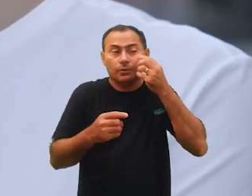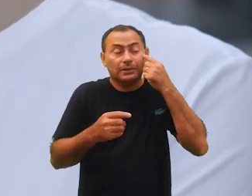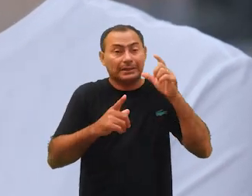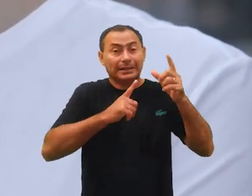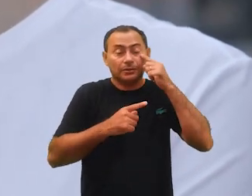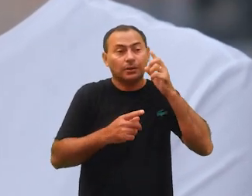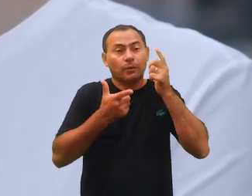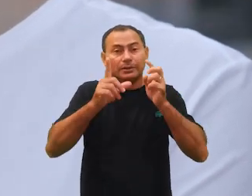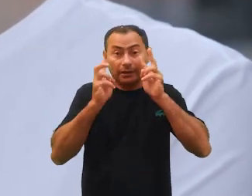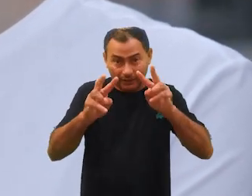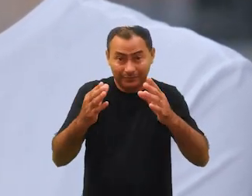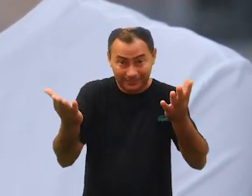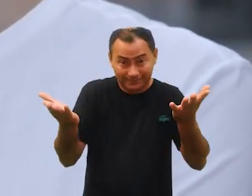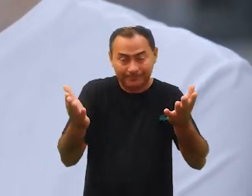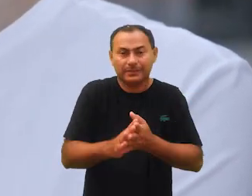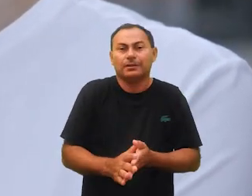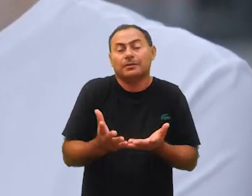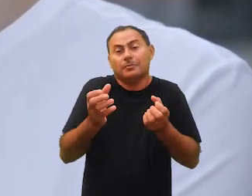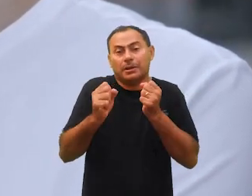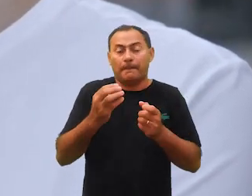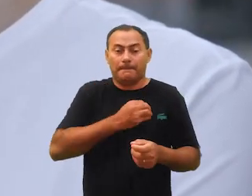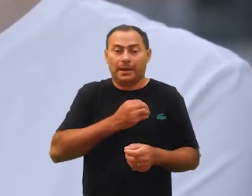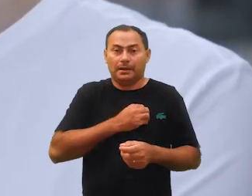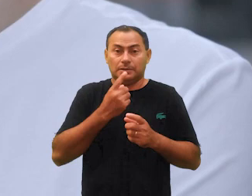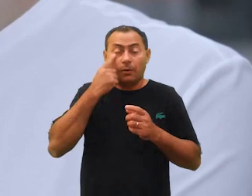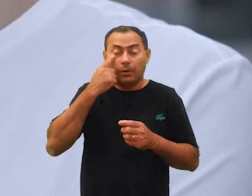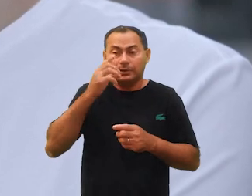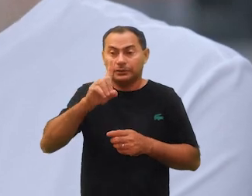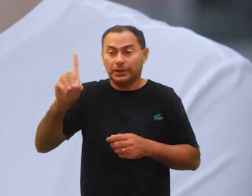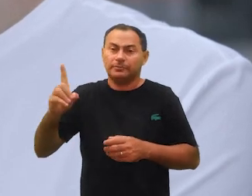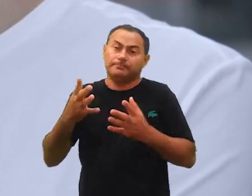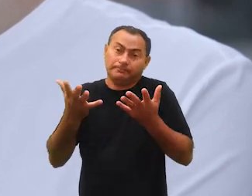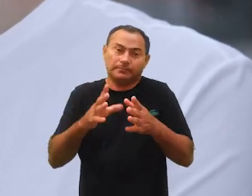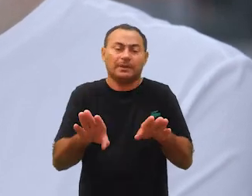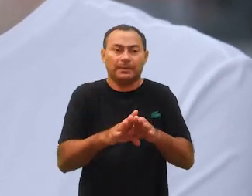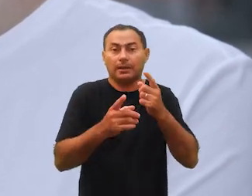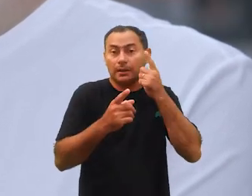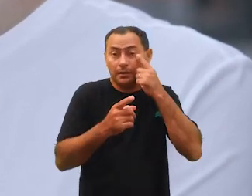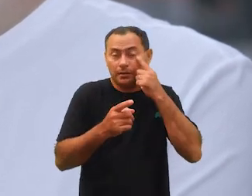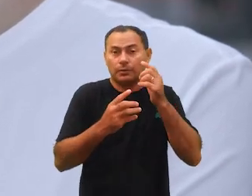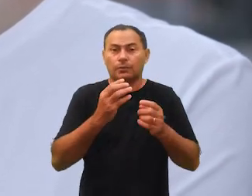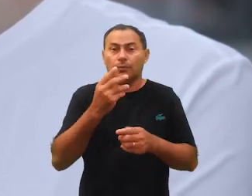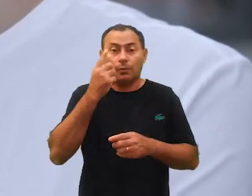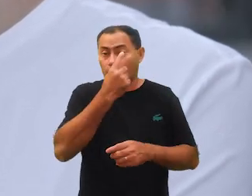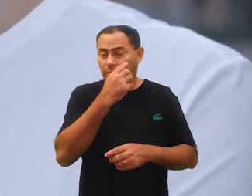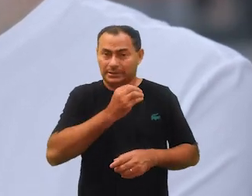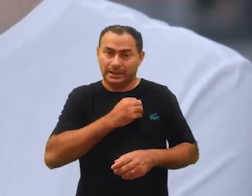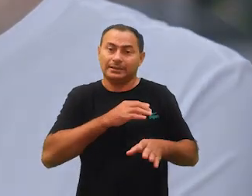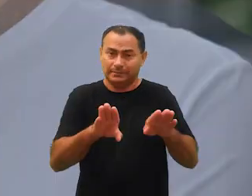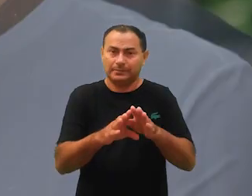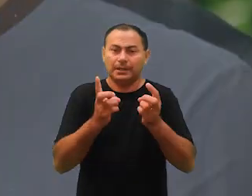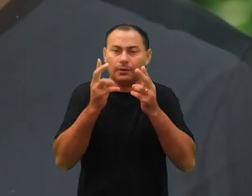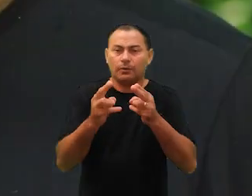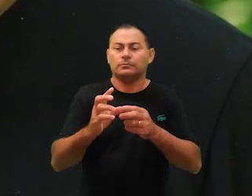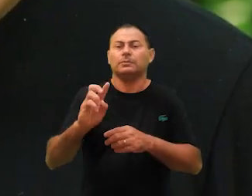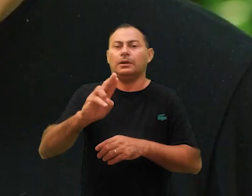outro e você ainda consegue enxergar, não é? Se você pode pecar com o seu olho direito, provavelmente você também vai pecar com o seu olho